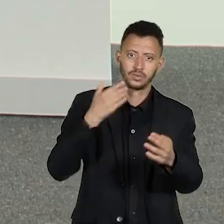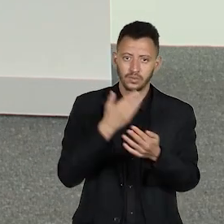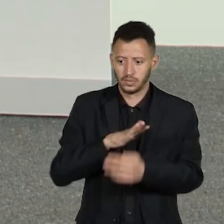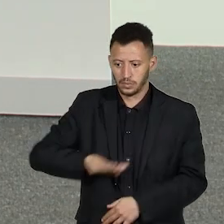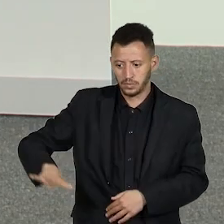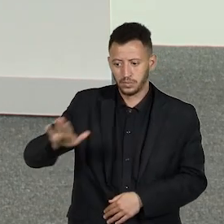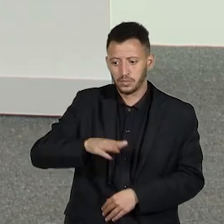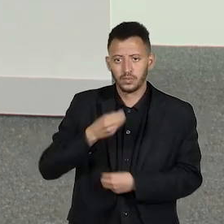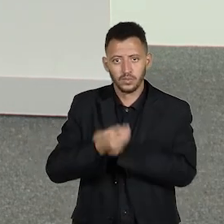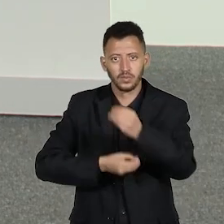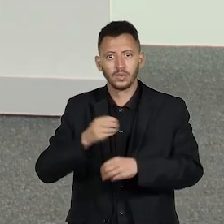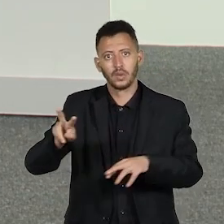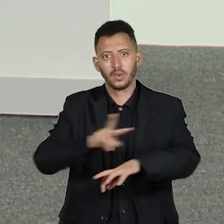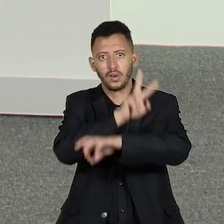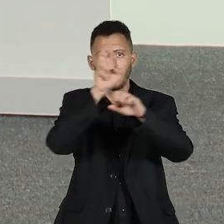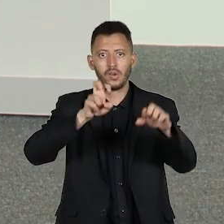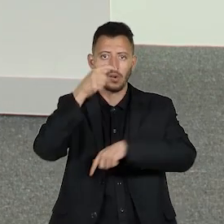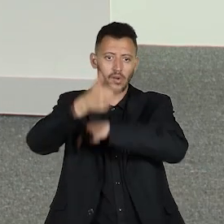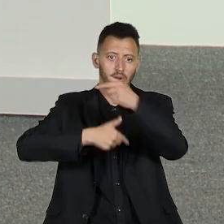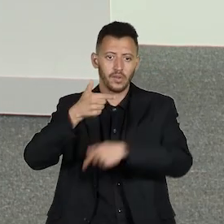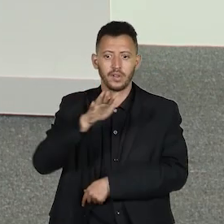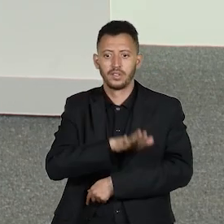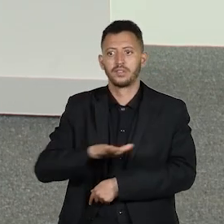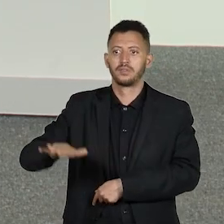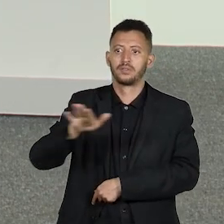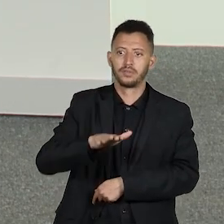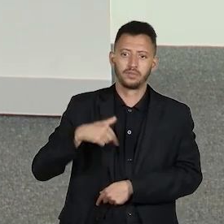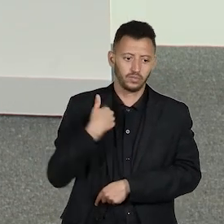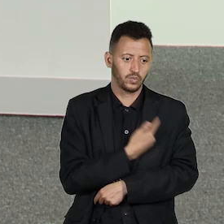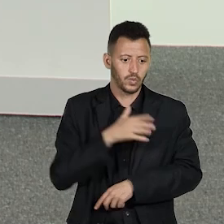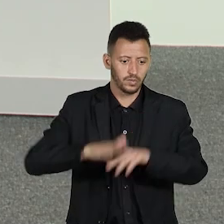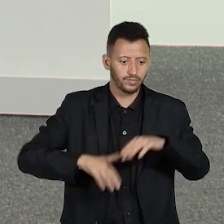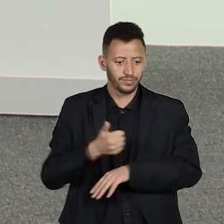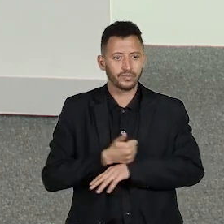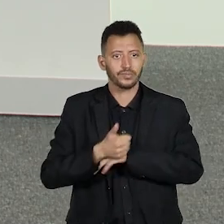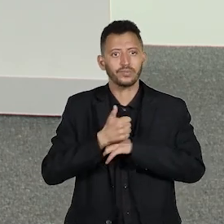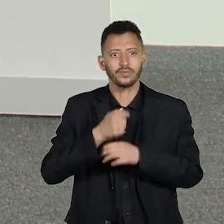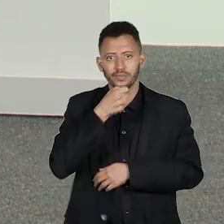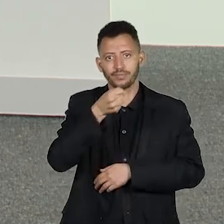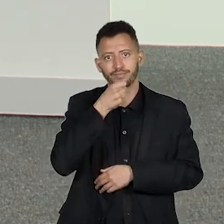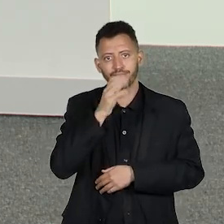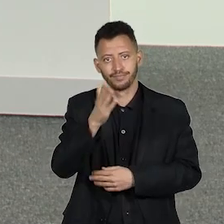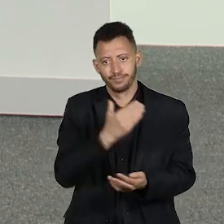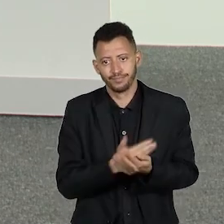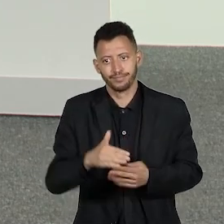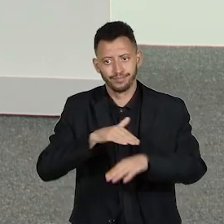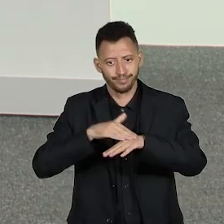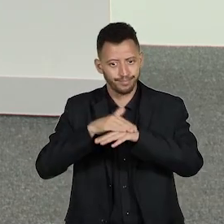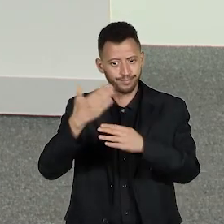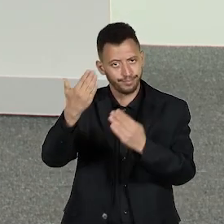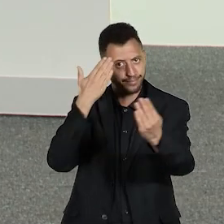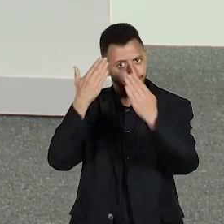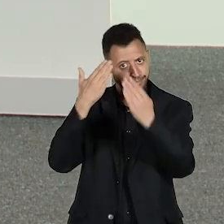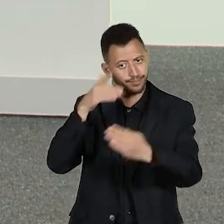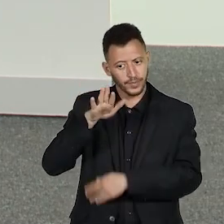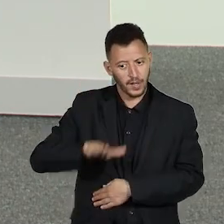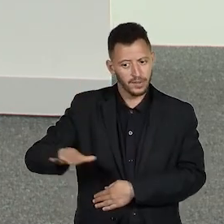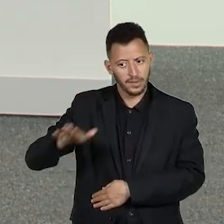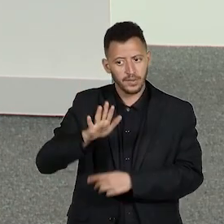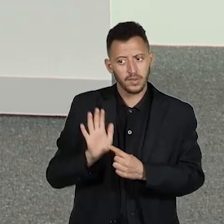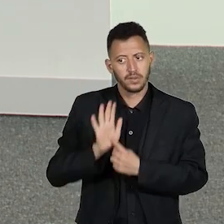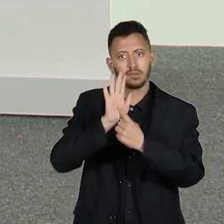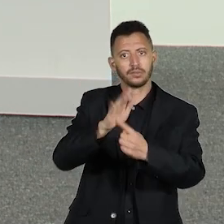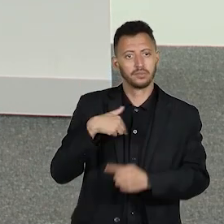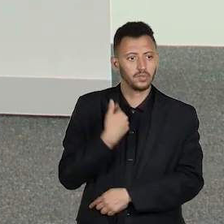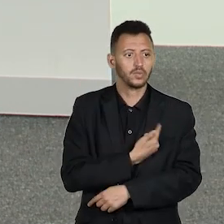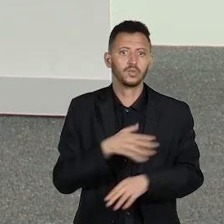atentos à preservação dos direitos dos pequenos quando o assunto é trabalho infantil. Nossa equipe de reportagem conversou